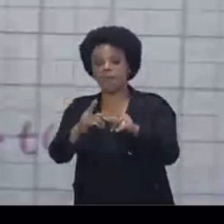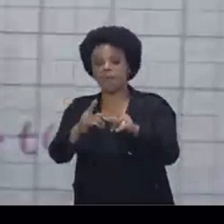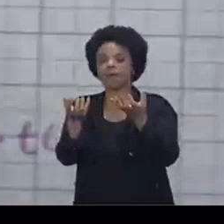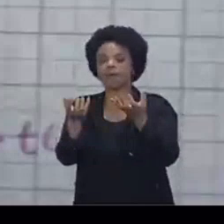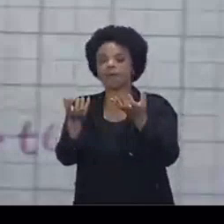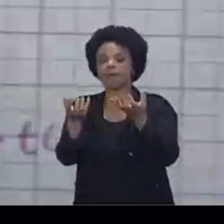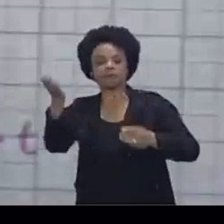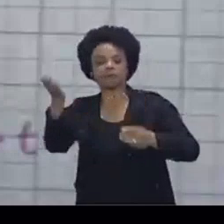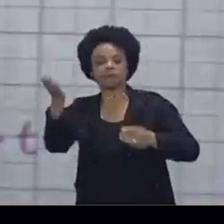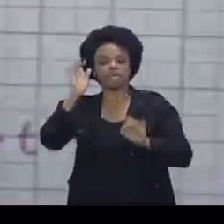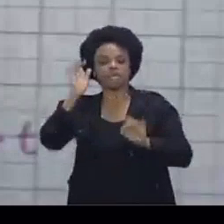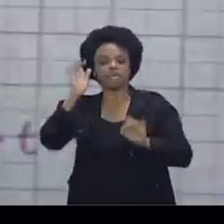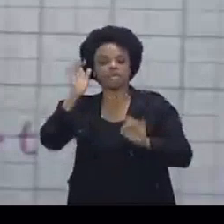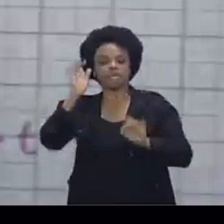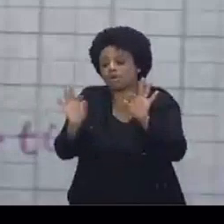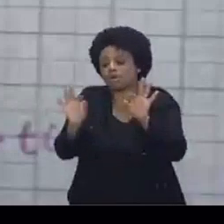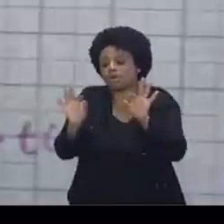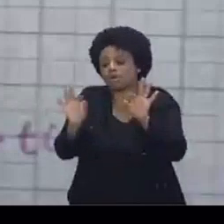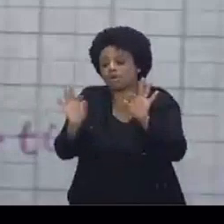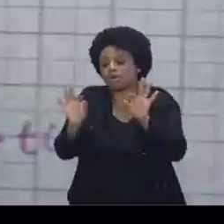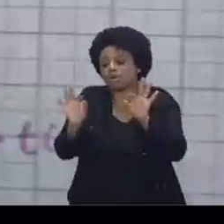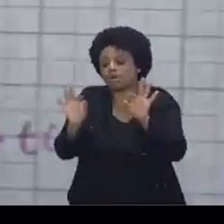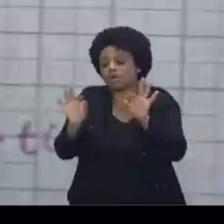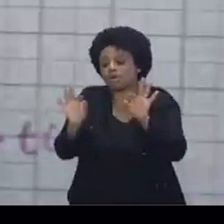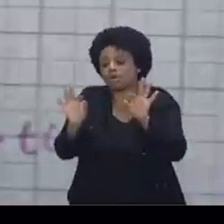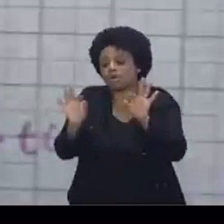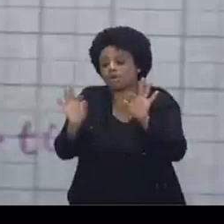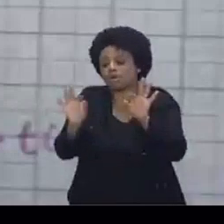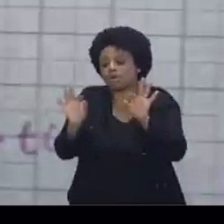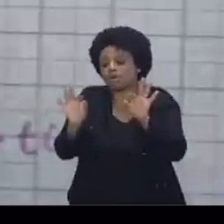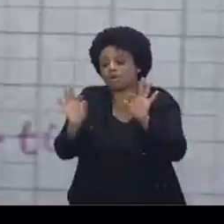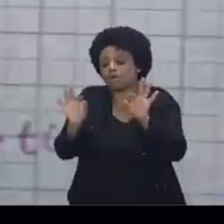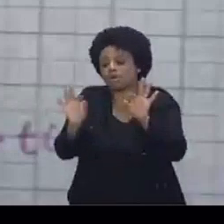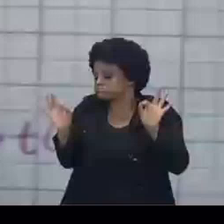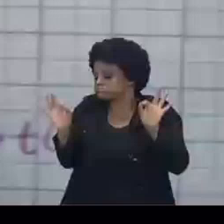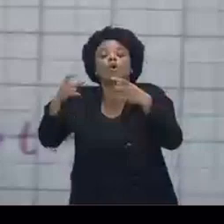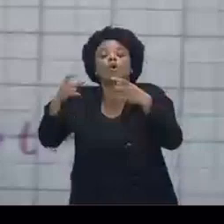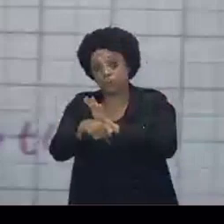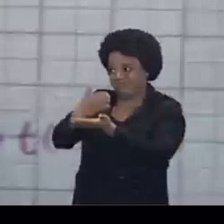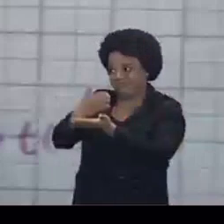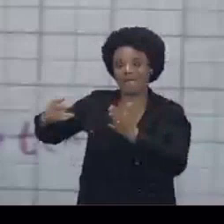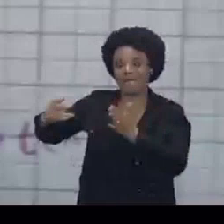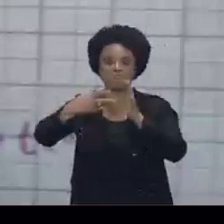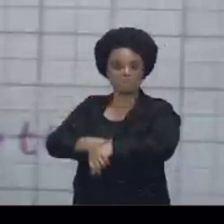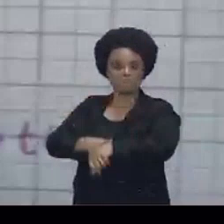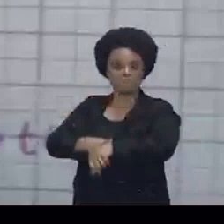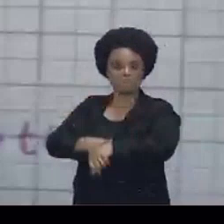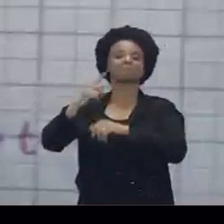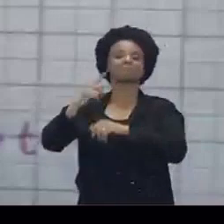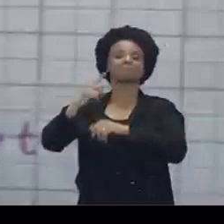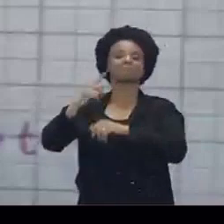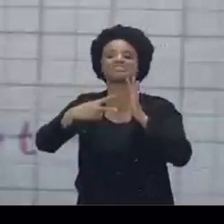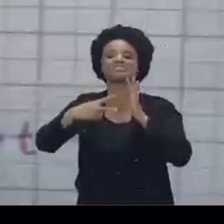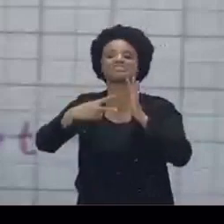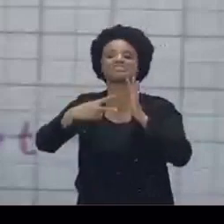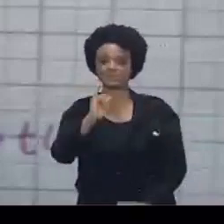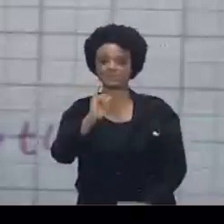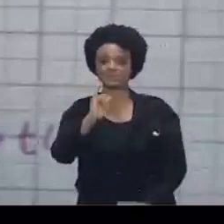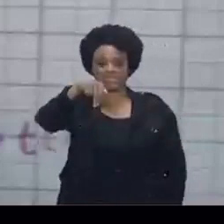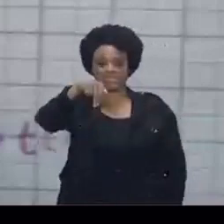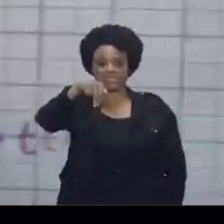saber simplesmente nesse ponto. Então, daqui é que sai o conceito de instantâneo, ou seja, se você